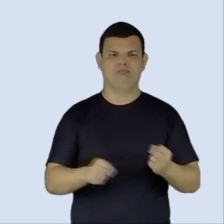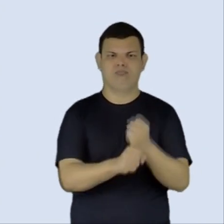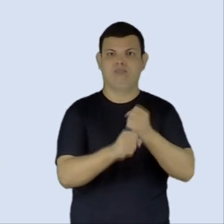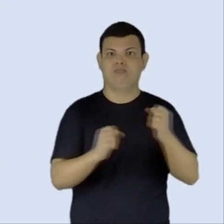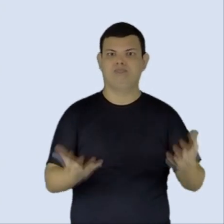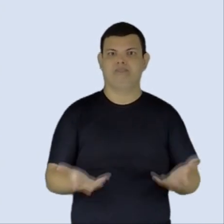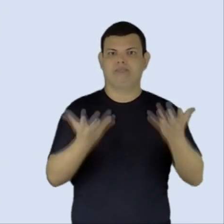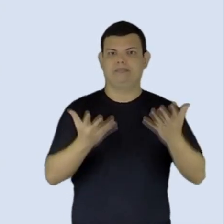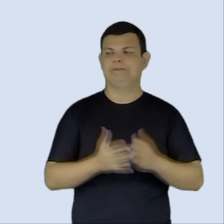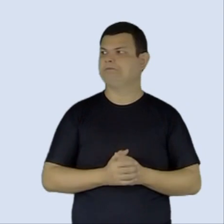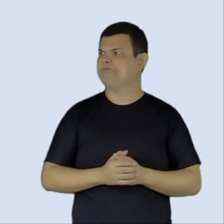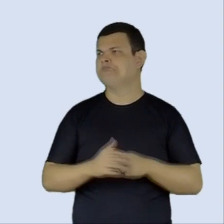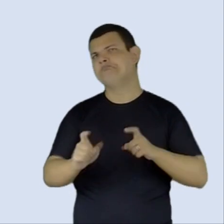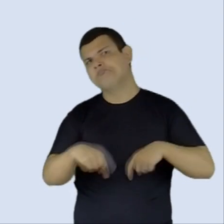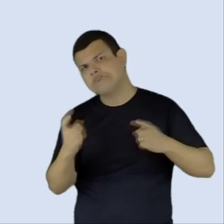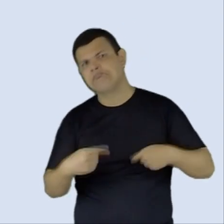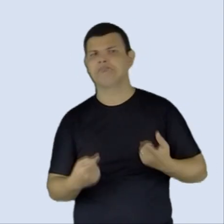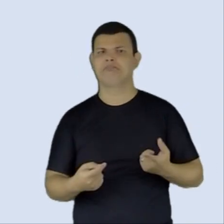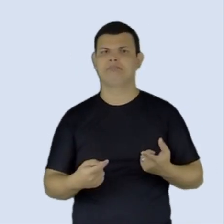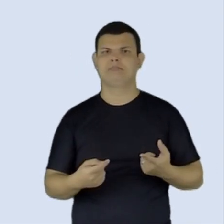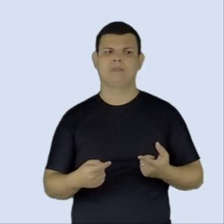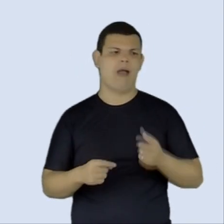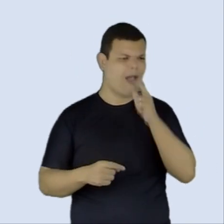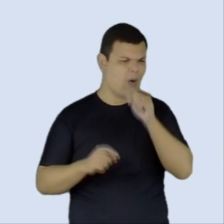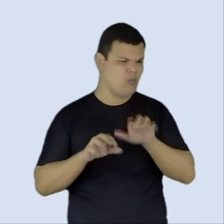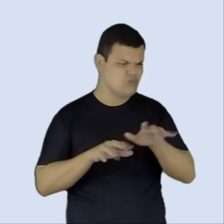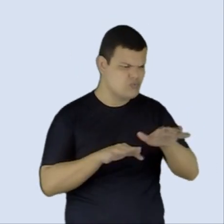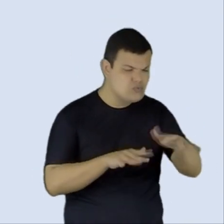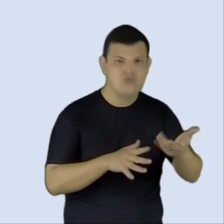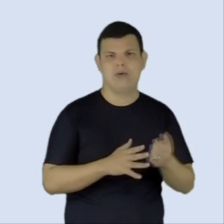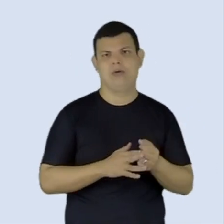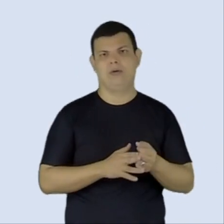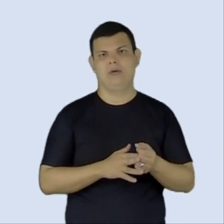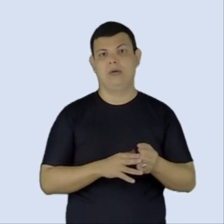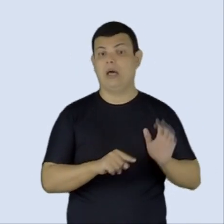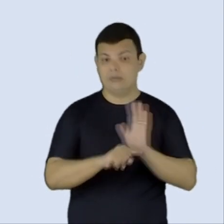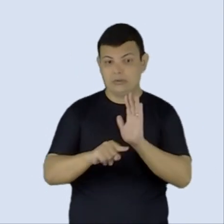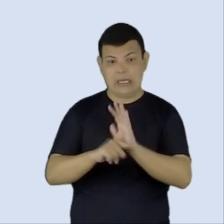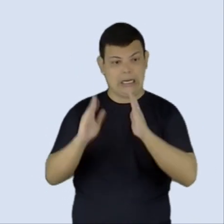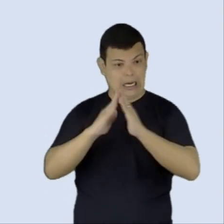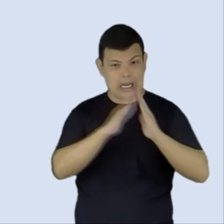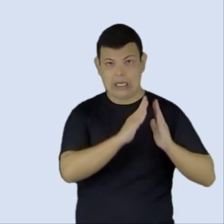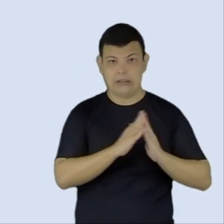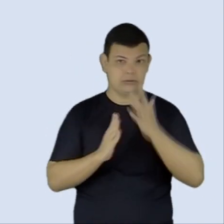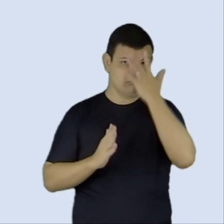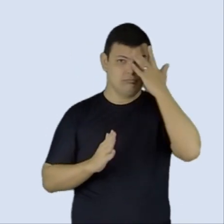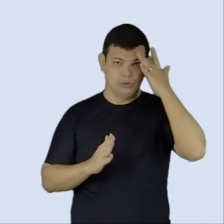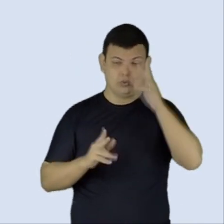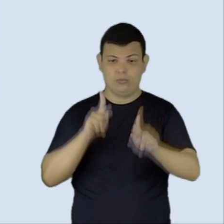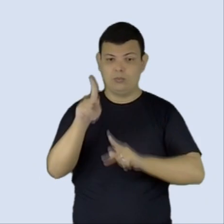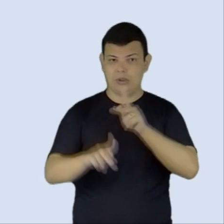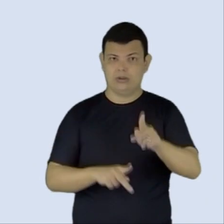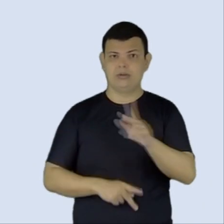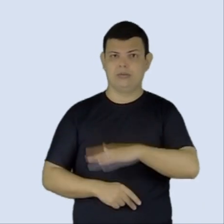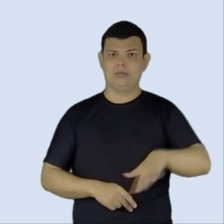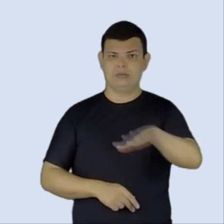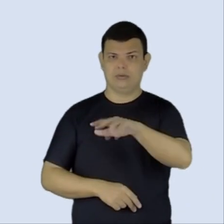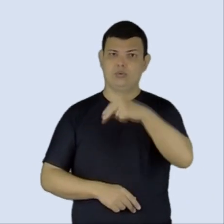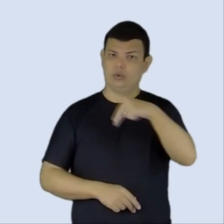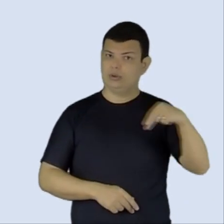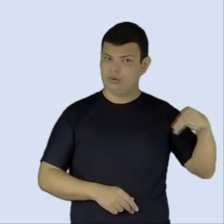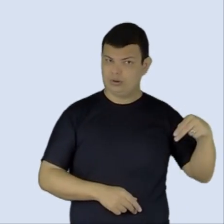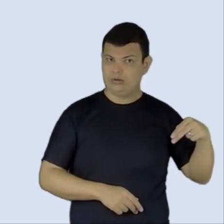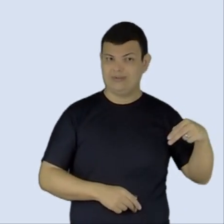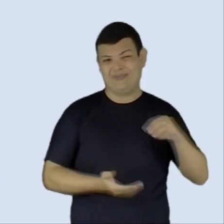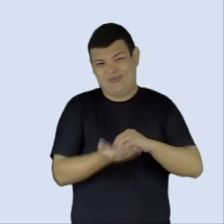região. Agricultura, irrigar terras, levar água para casa do cidadão nordestino aqui, que sempre teve carência